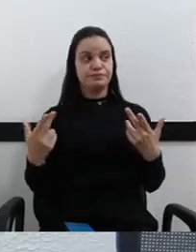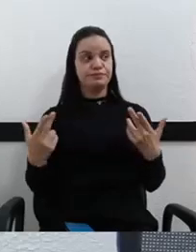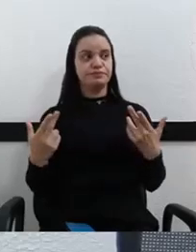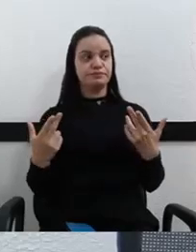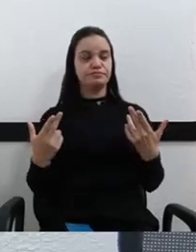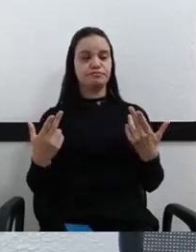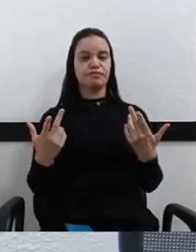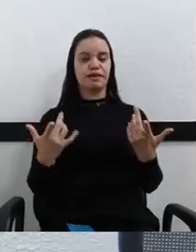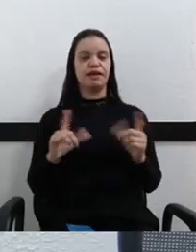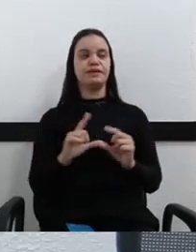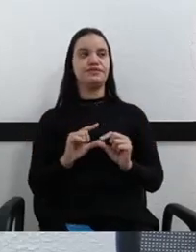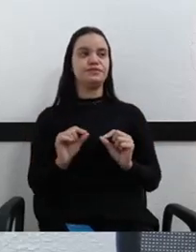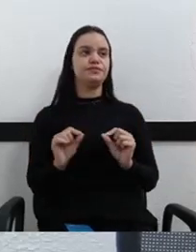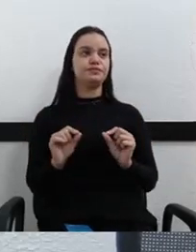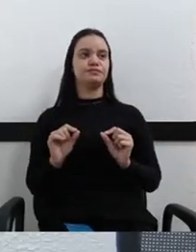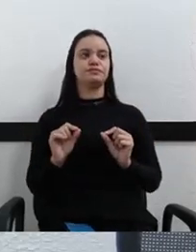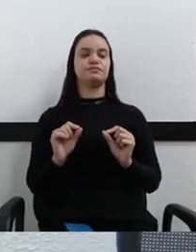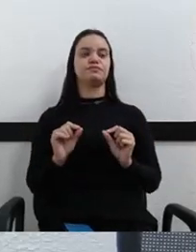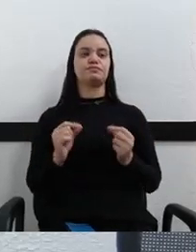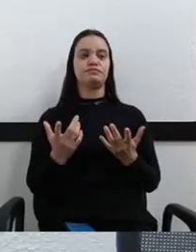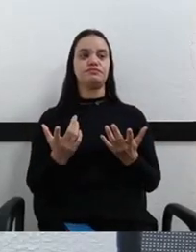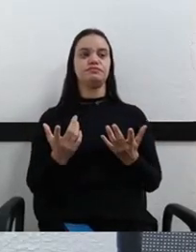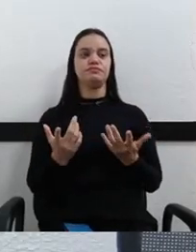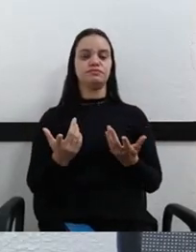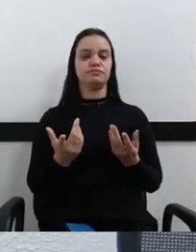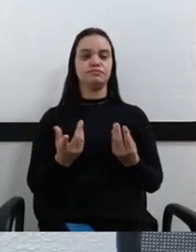é completamente